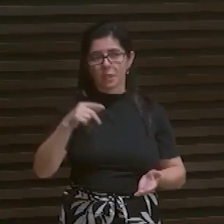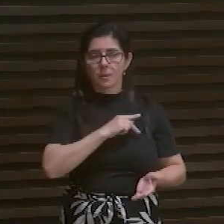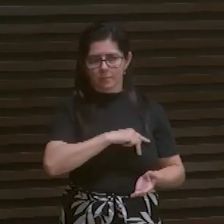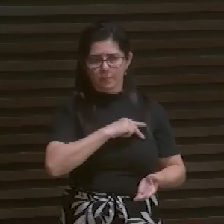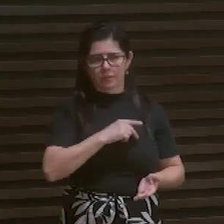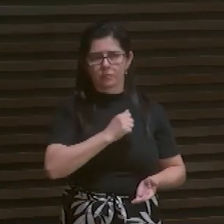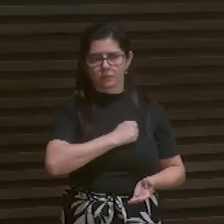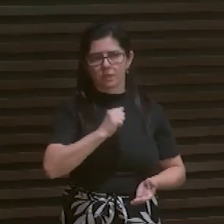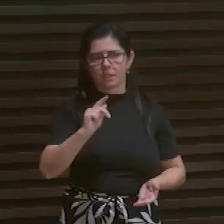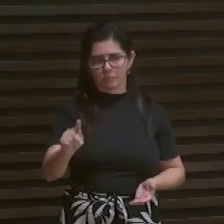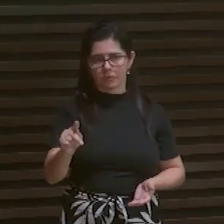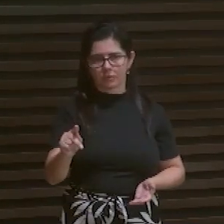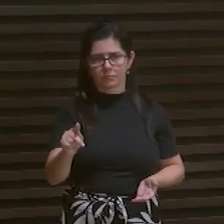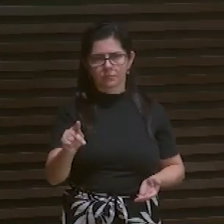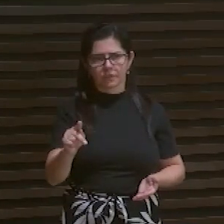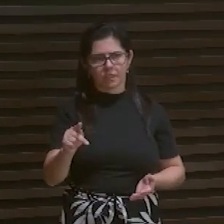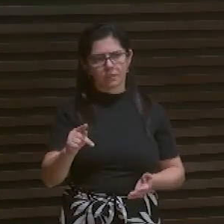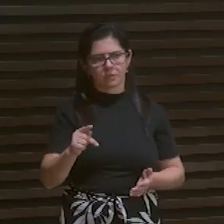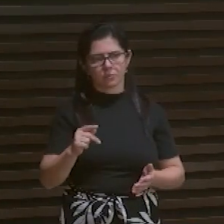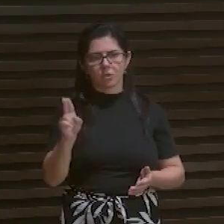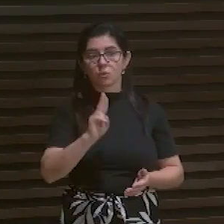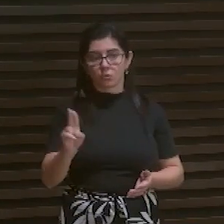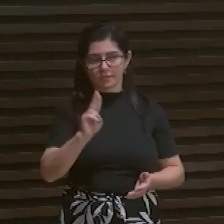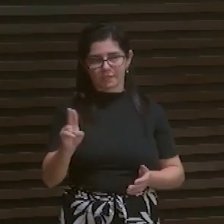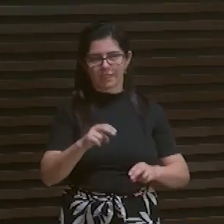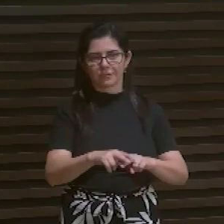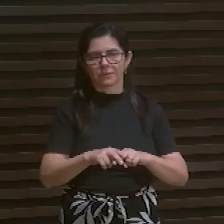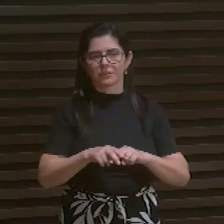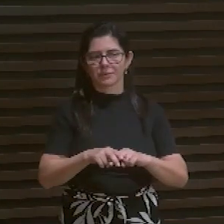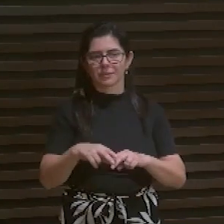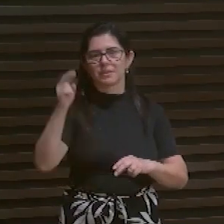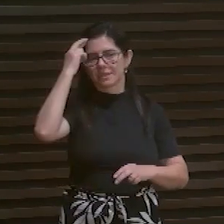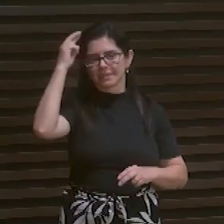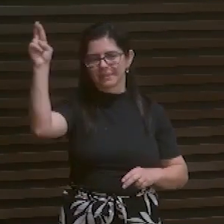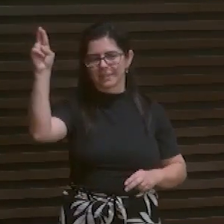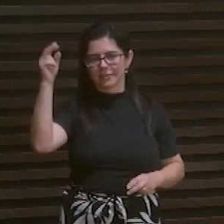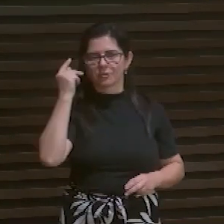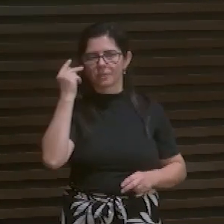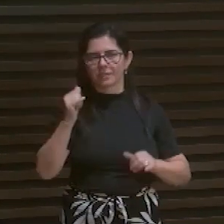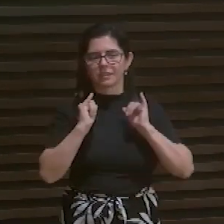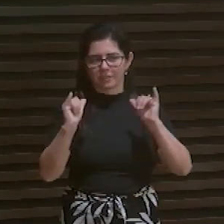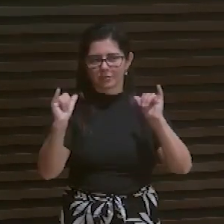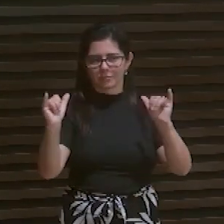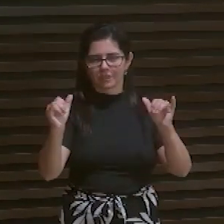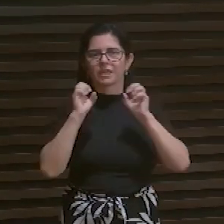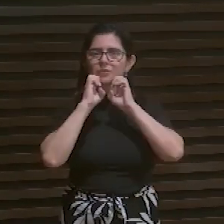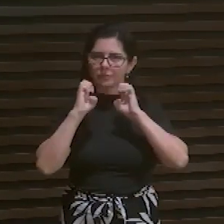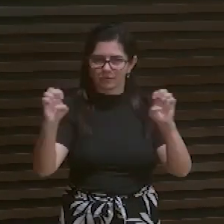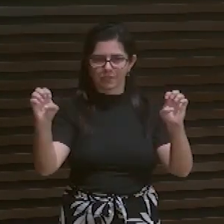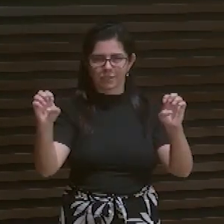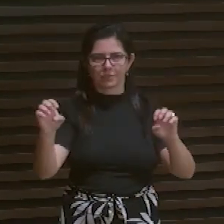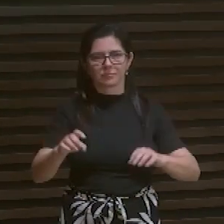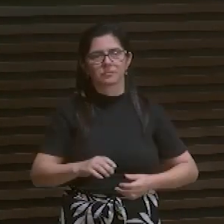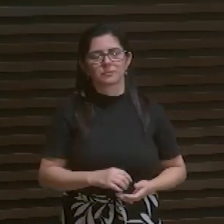do Senhor, por meio dos quais os coríntios creram. E a importância está no evangelho, e não nas ferramentas que Deus usou.